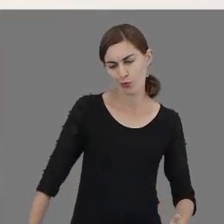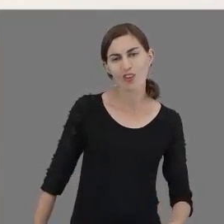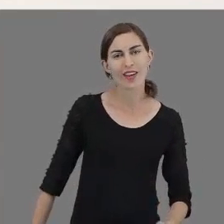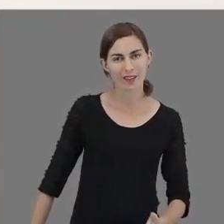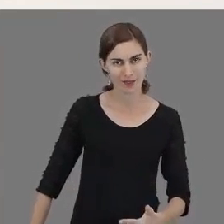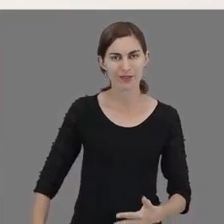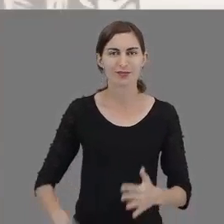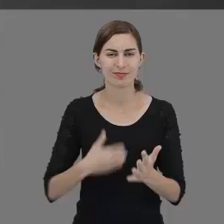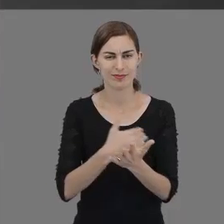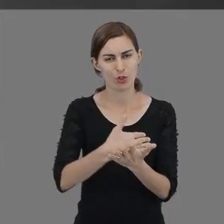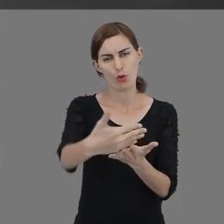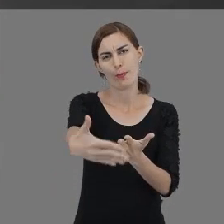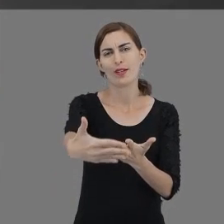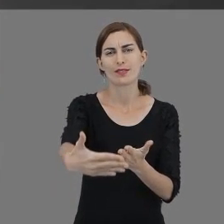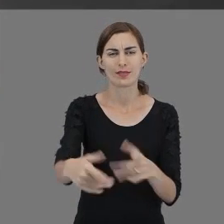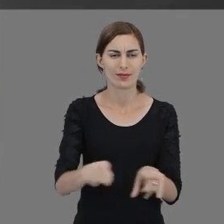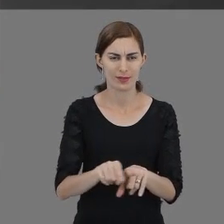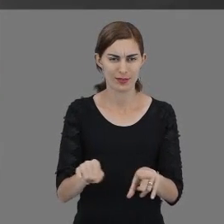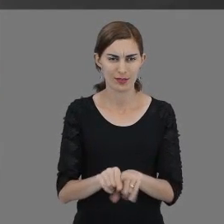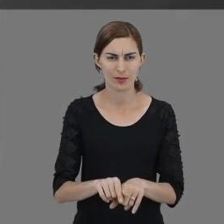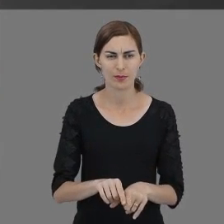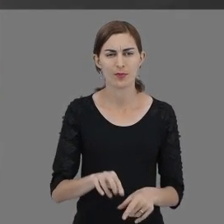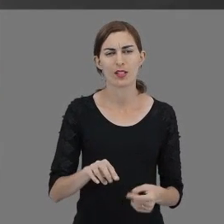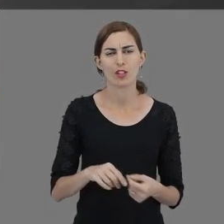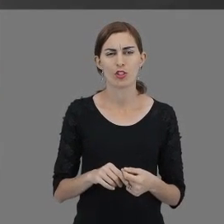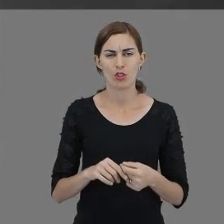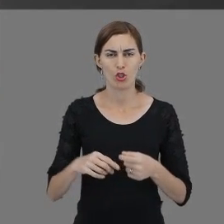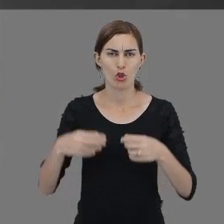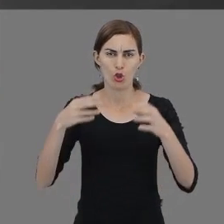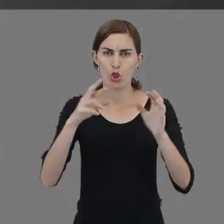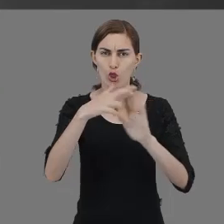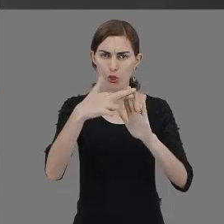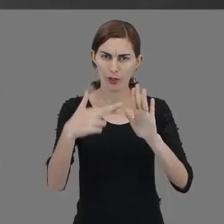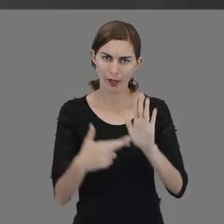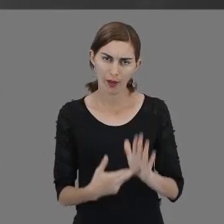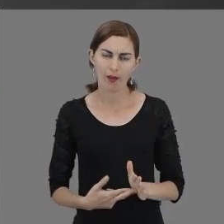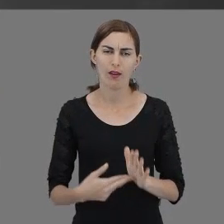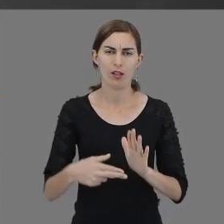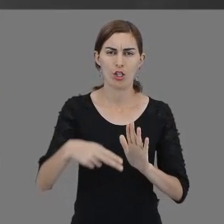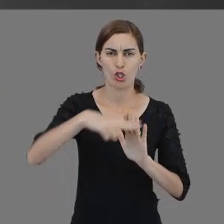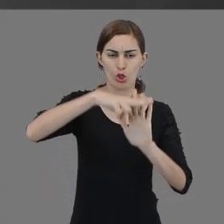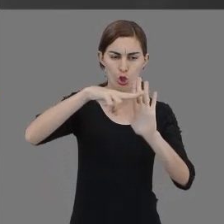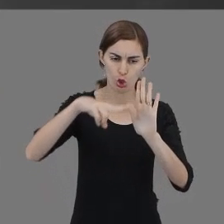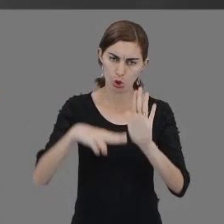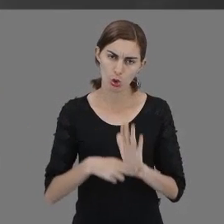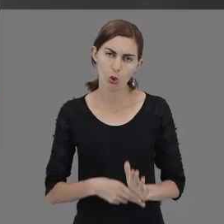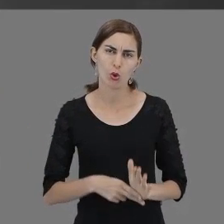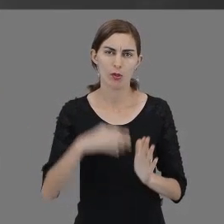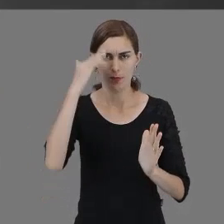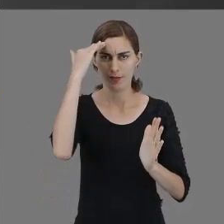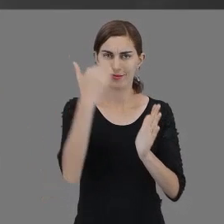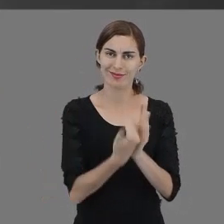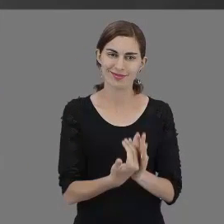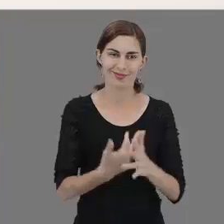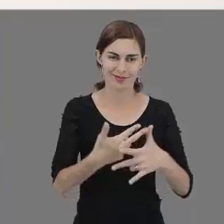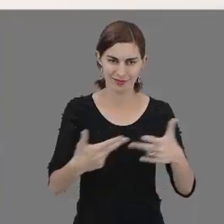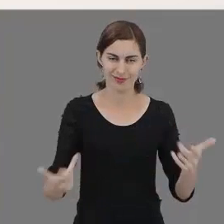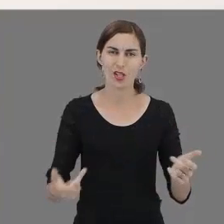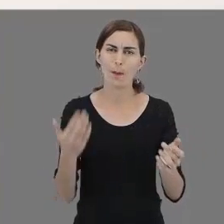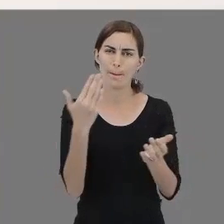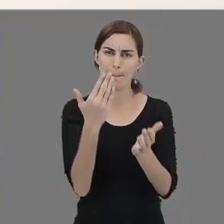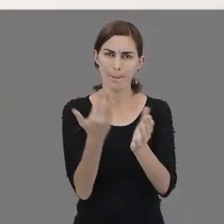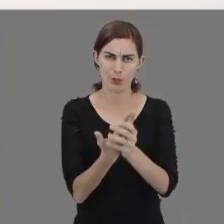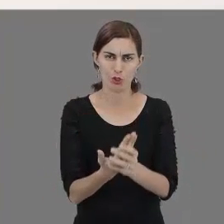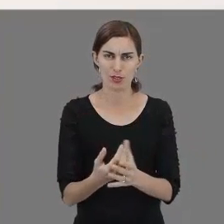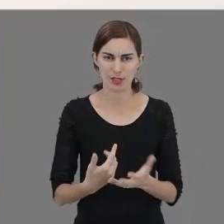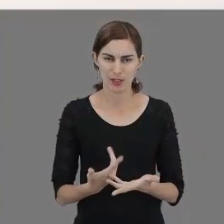economia mista. A gente tem também um caráter racional legal das normas e regulamentos e o foco dela estava no controle dos processos,